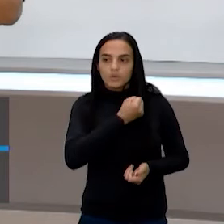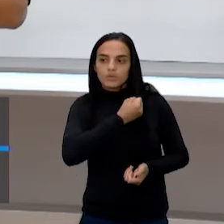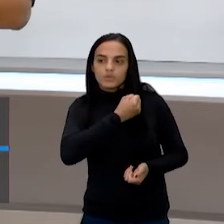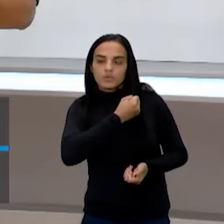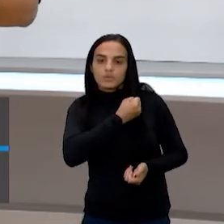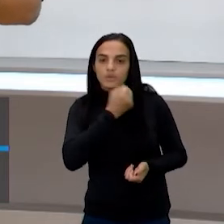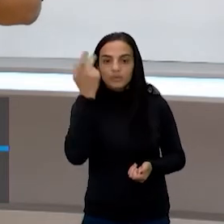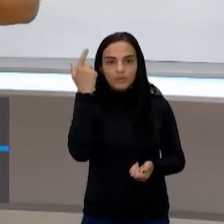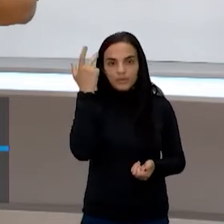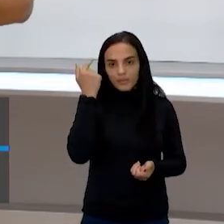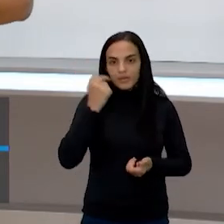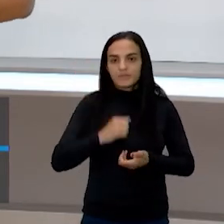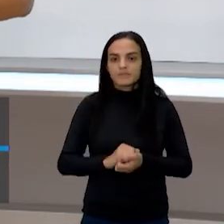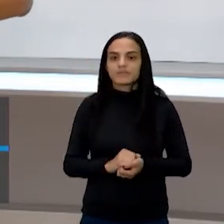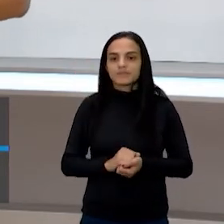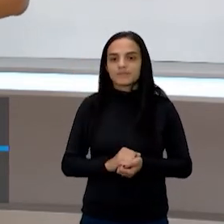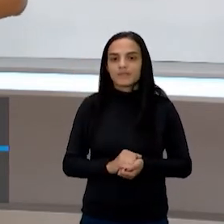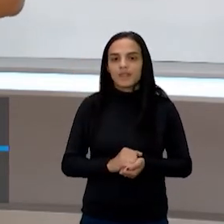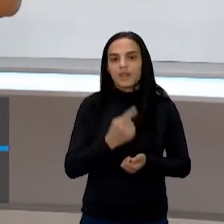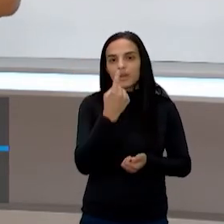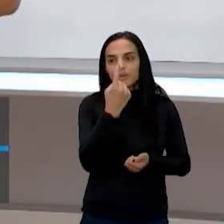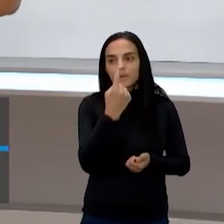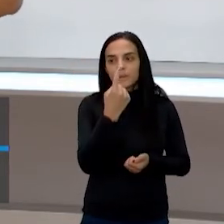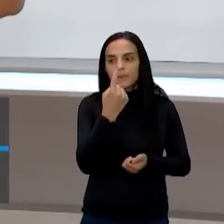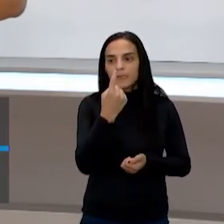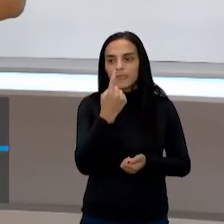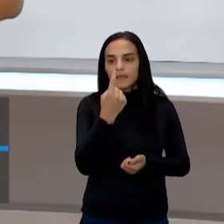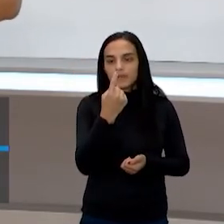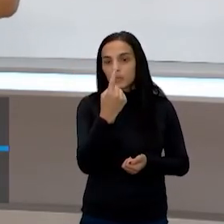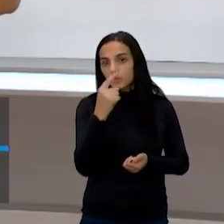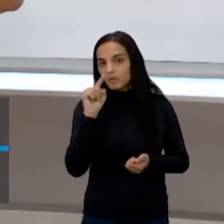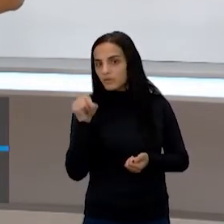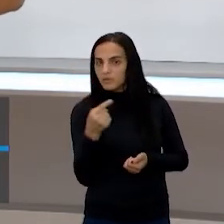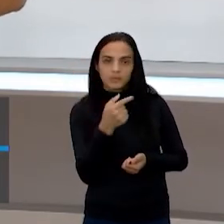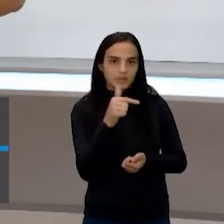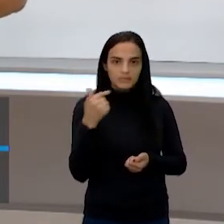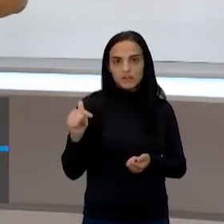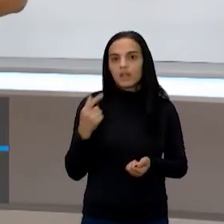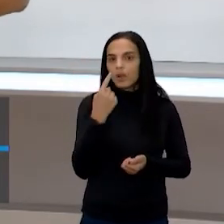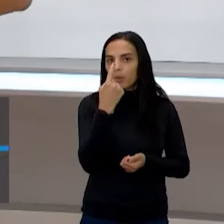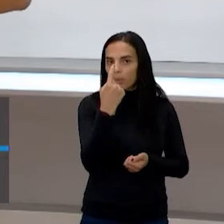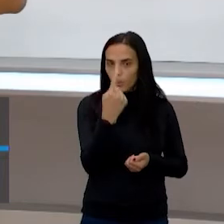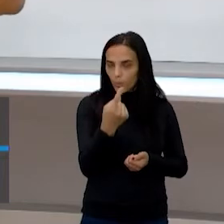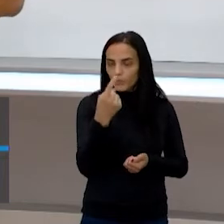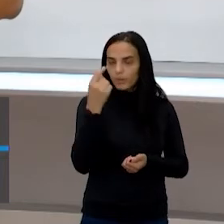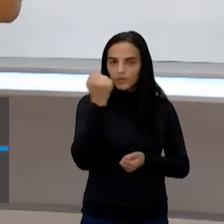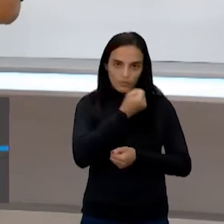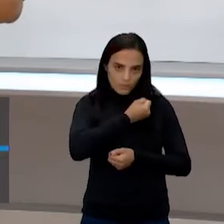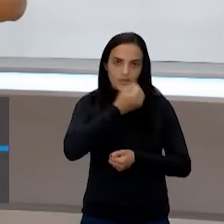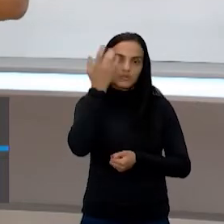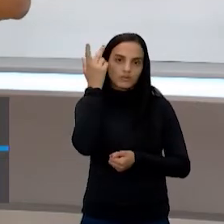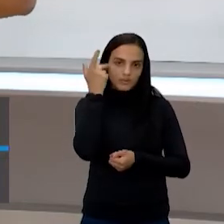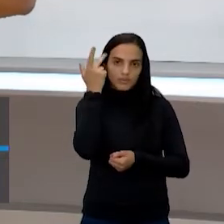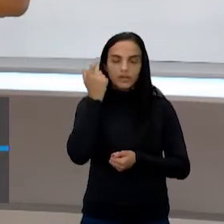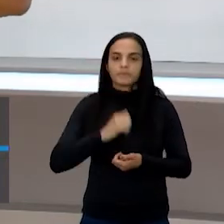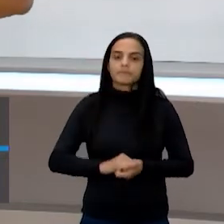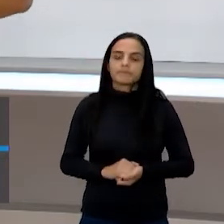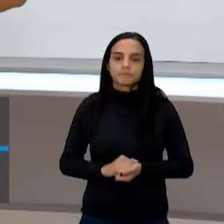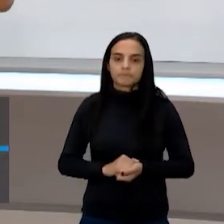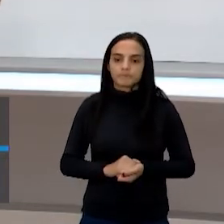Eu tô falando isso por conta do item D, você deve ter percebido aí que a gente tem aí o 0,2,